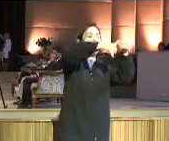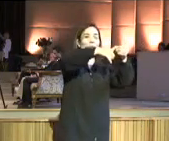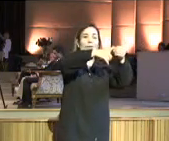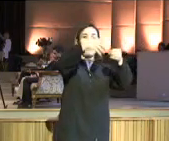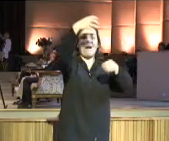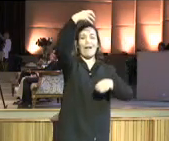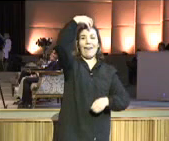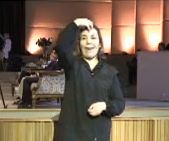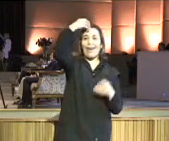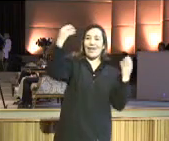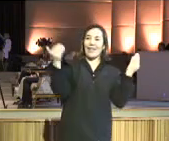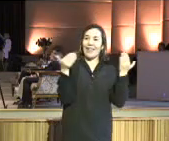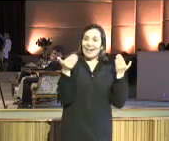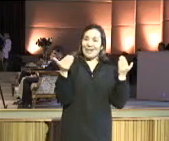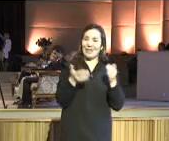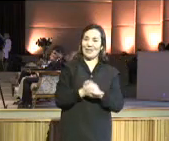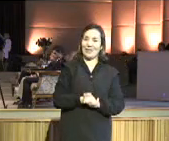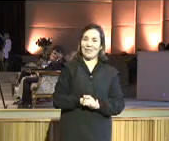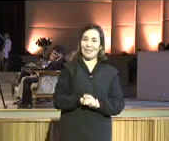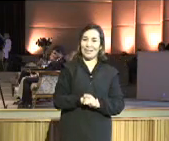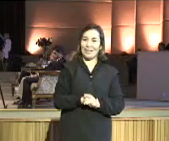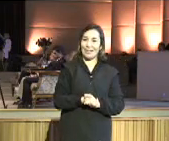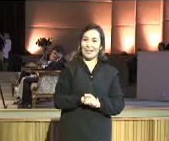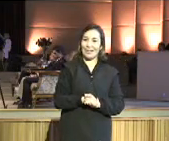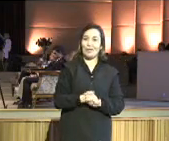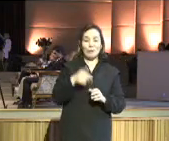Porque agora ele entendia